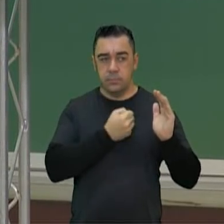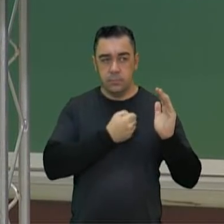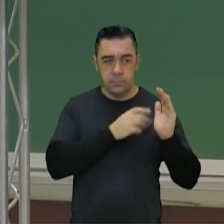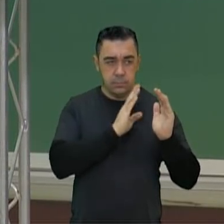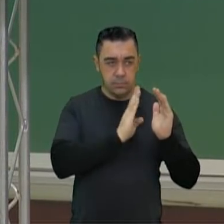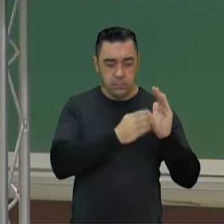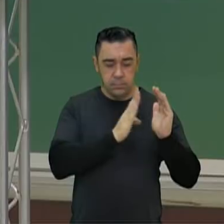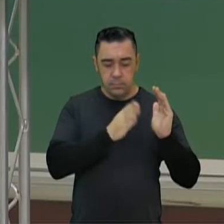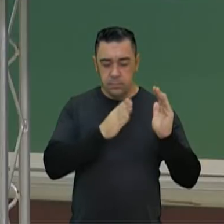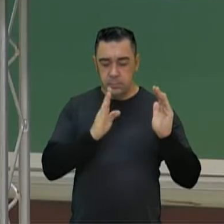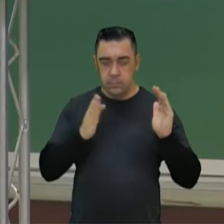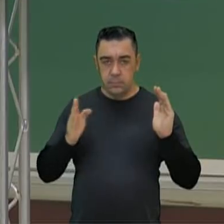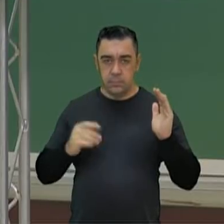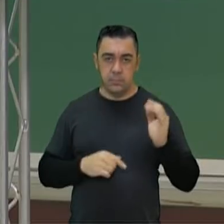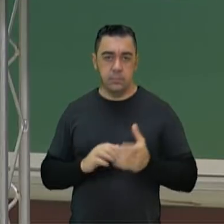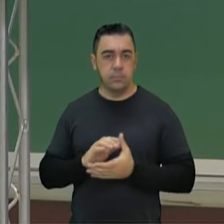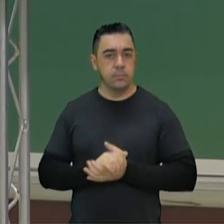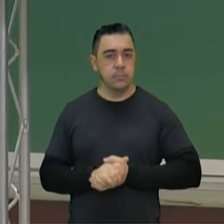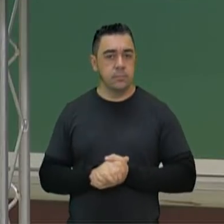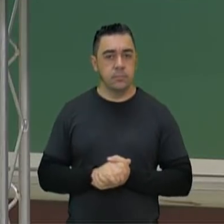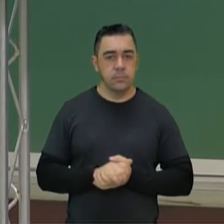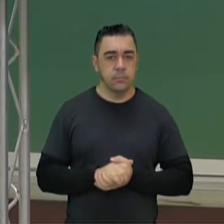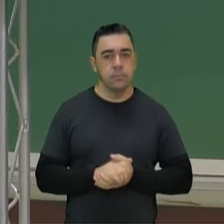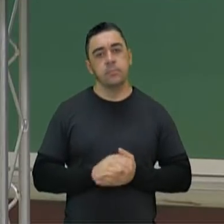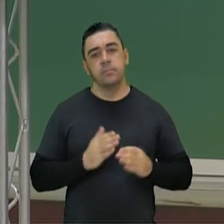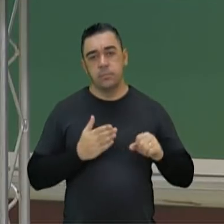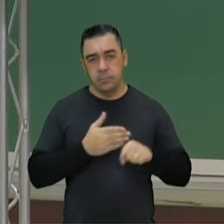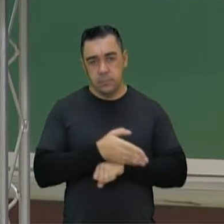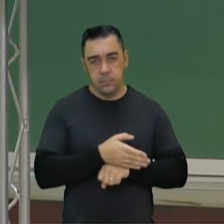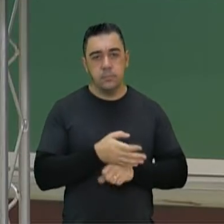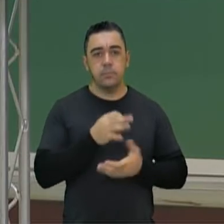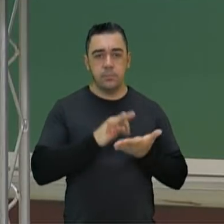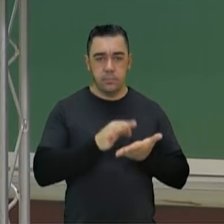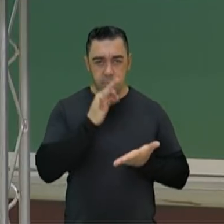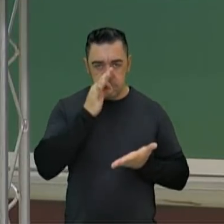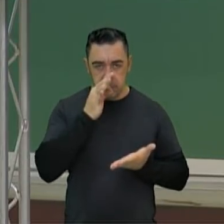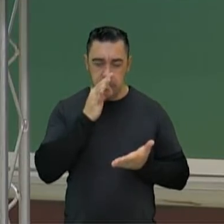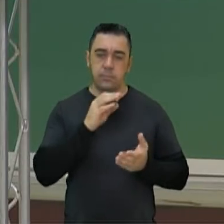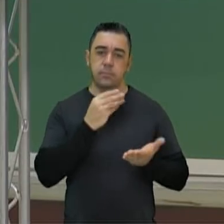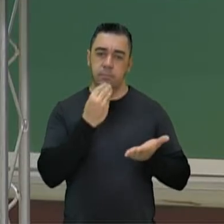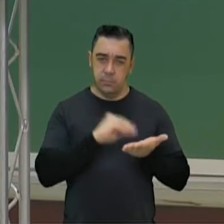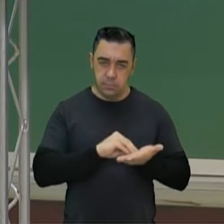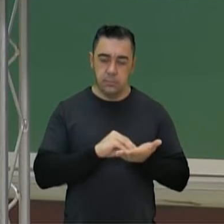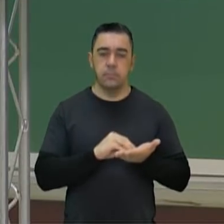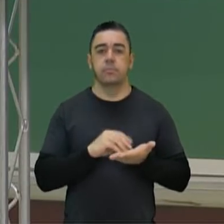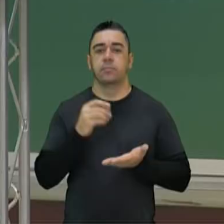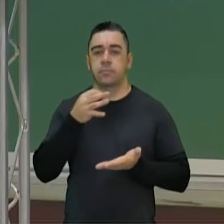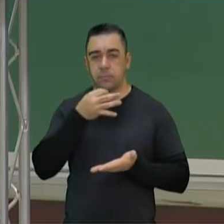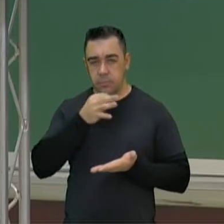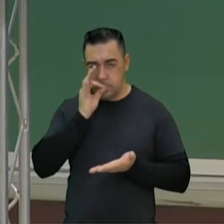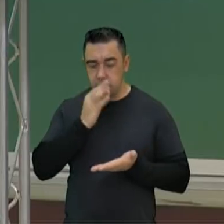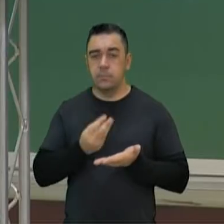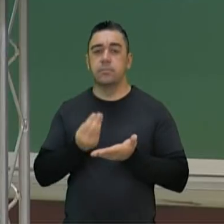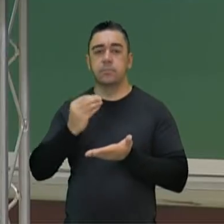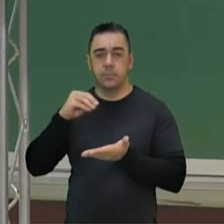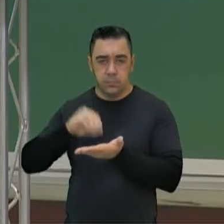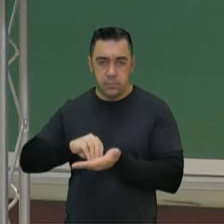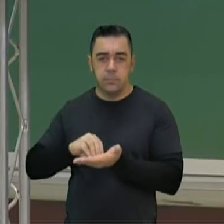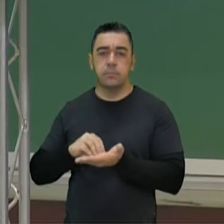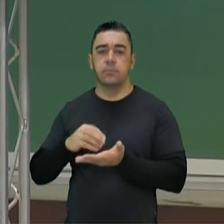que ele passou uma vez e tomou café, anotou. Outra vez, tomou café e